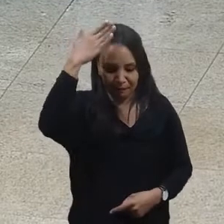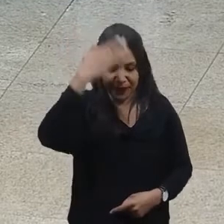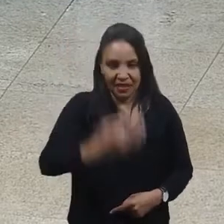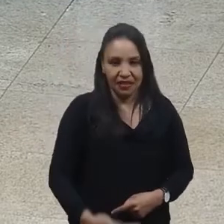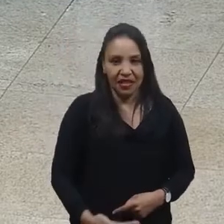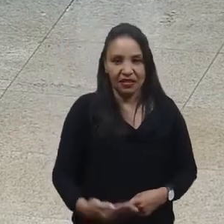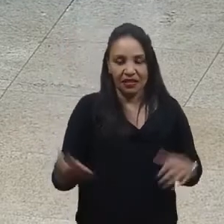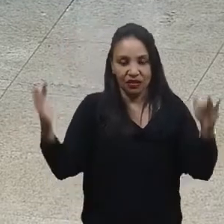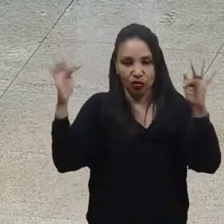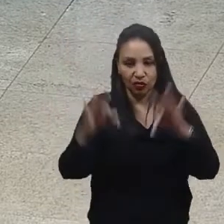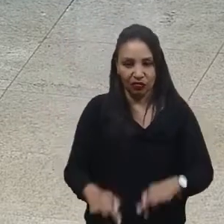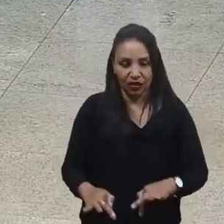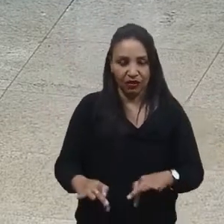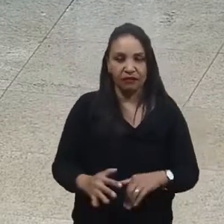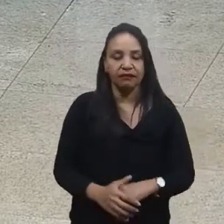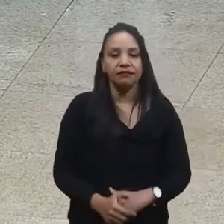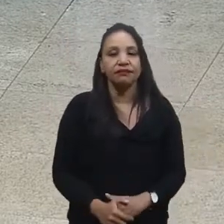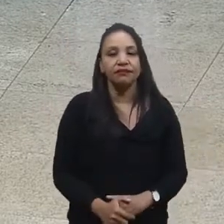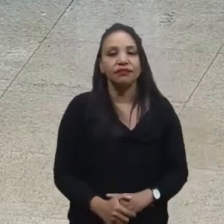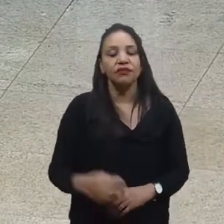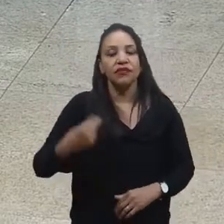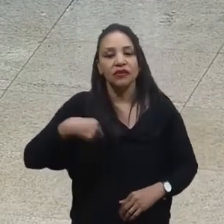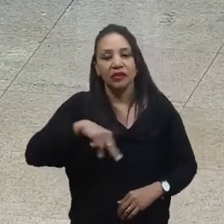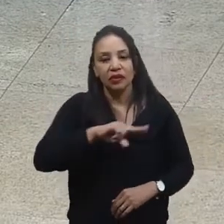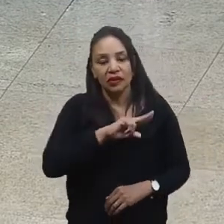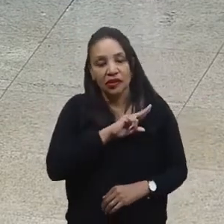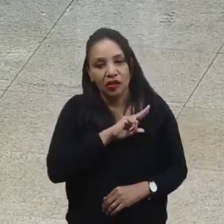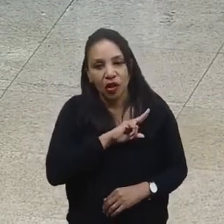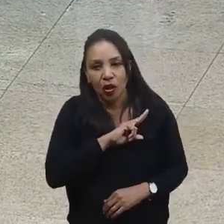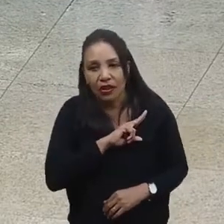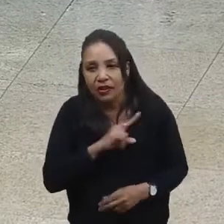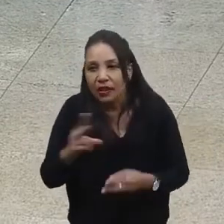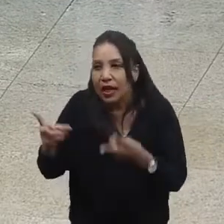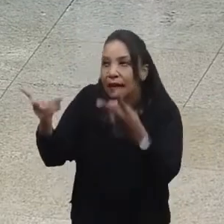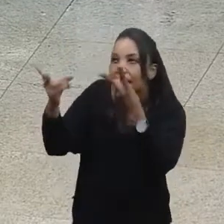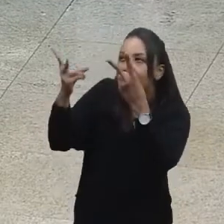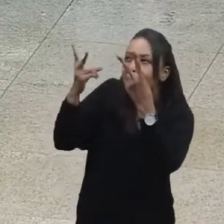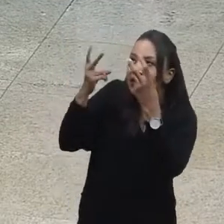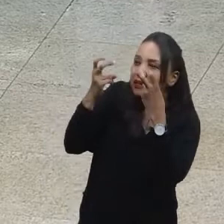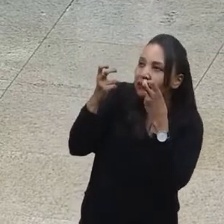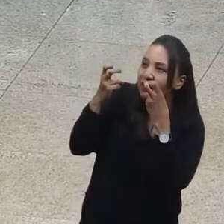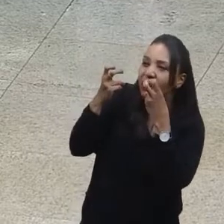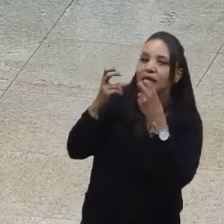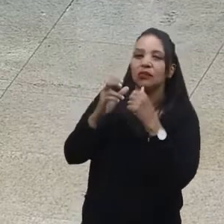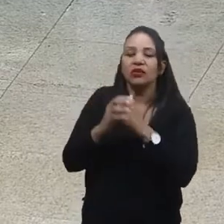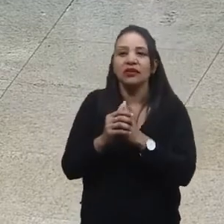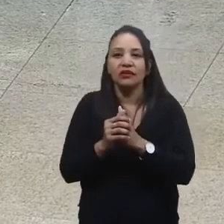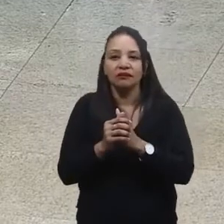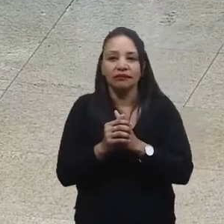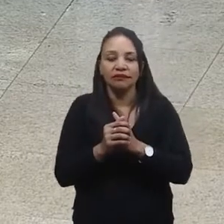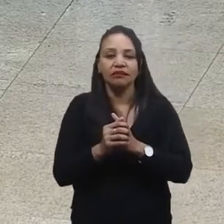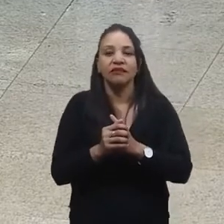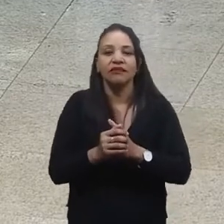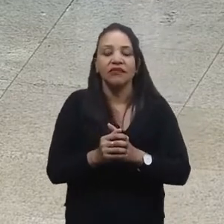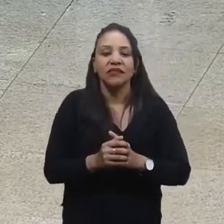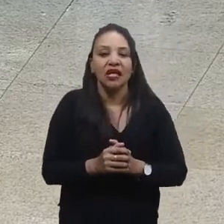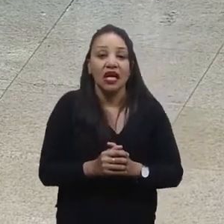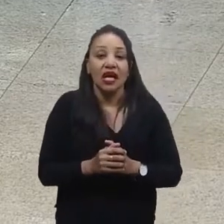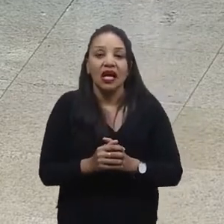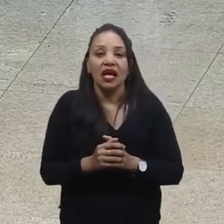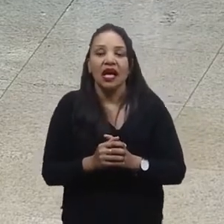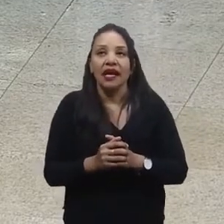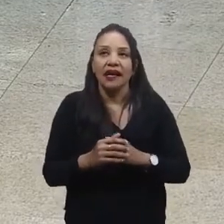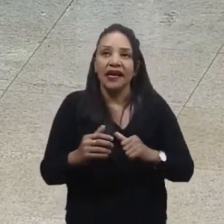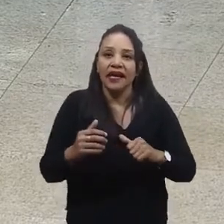que se apresenta nós olhamos a vida com outros olhos agora você nós não temos o fim